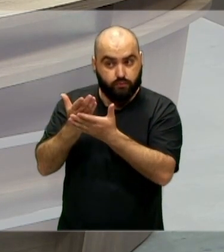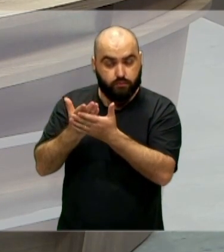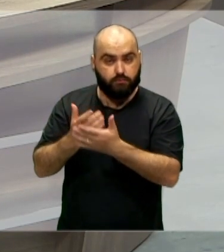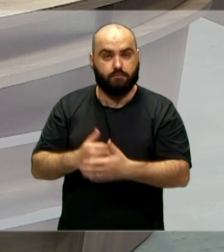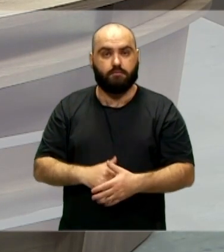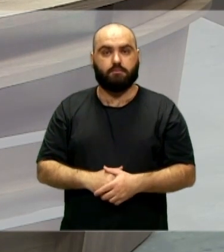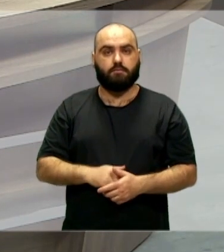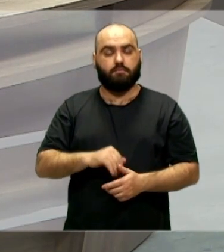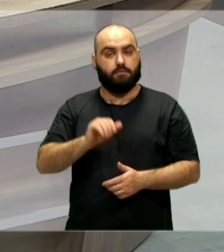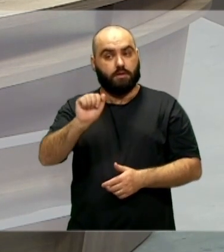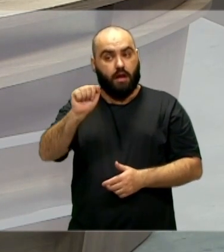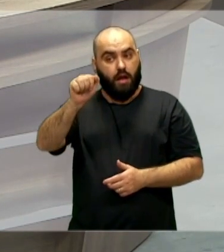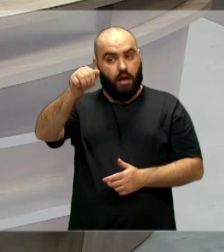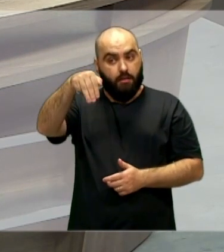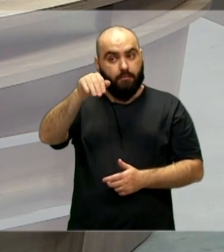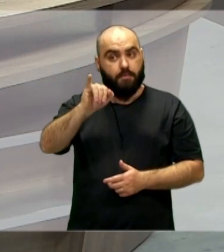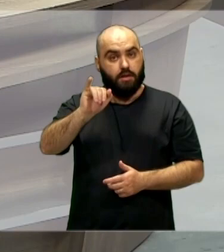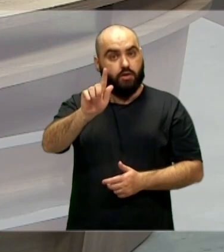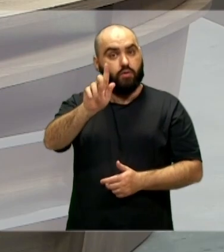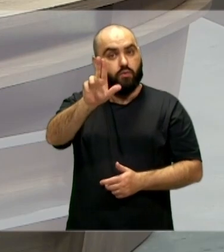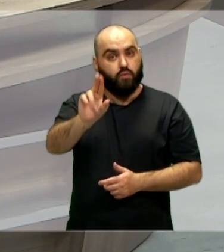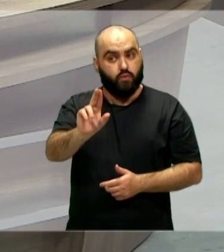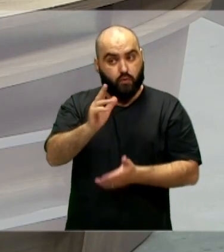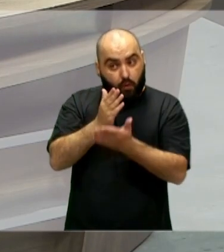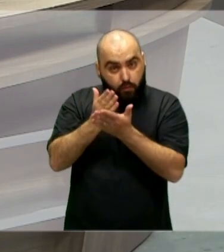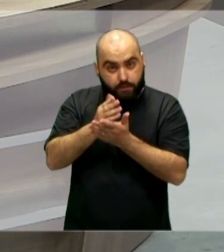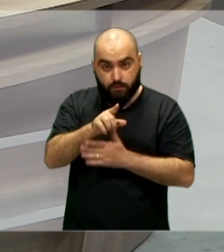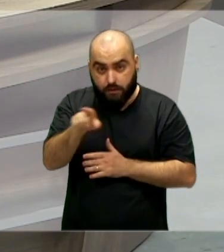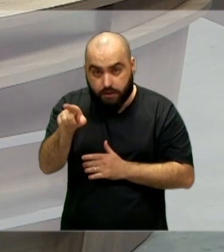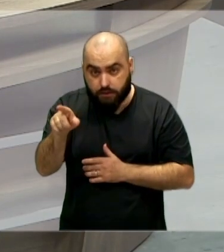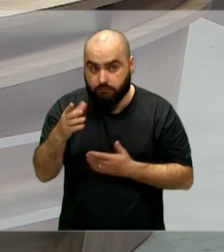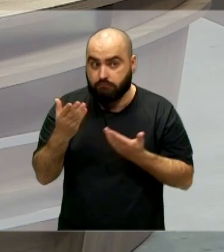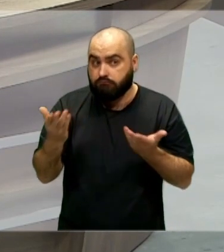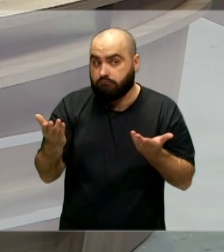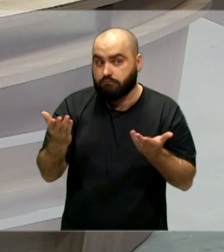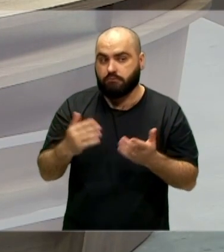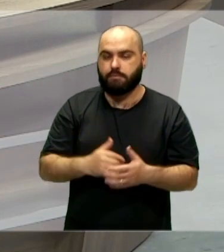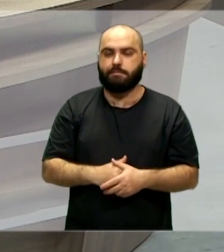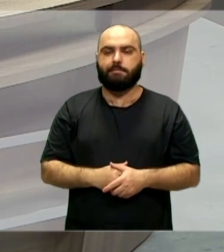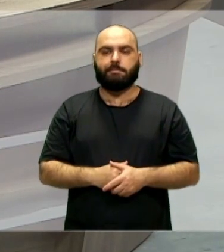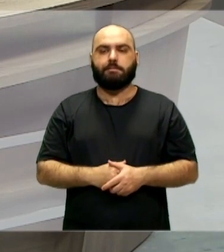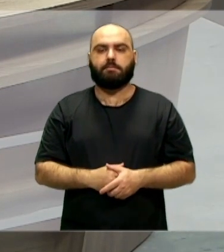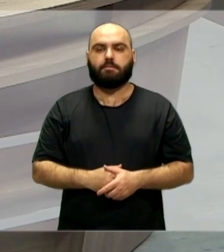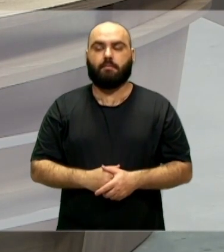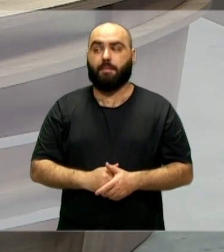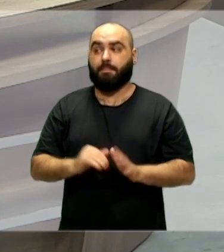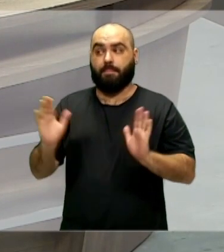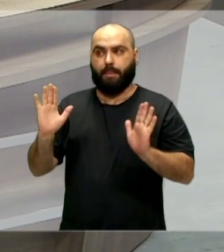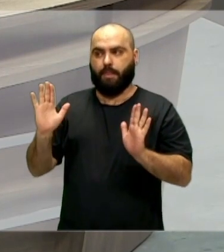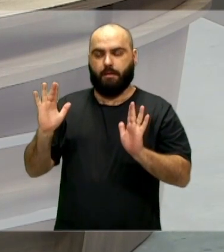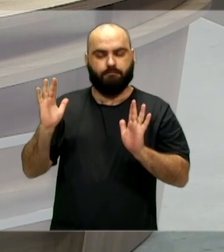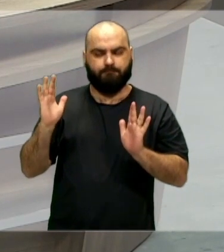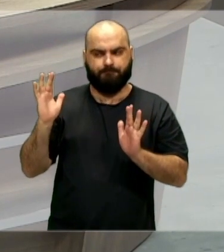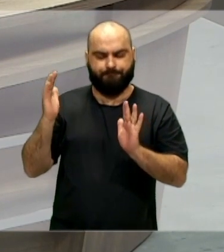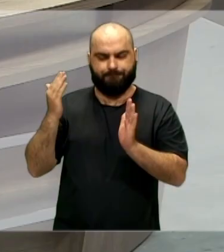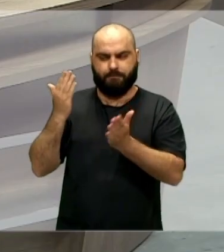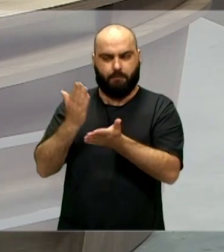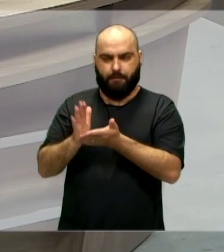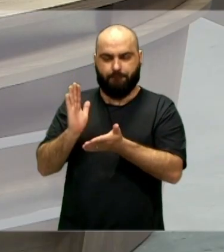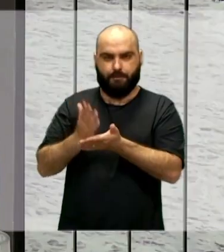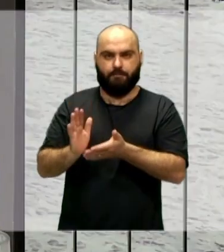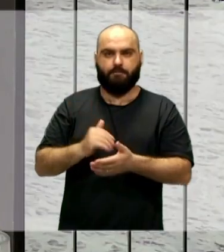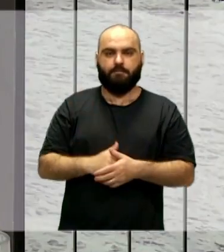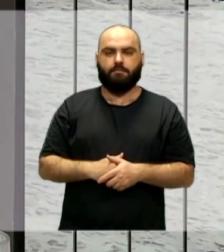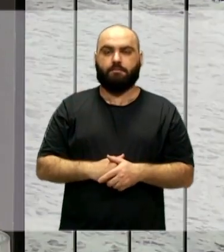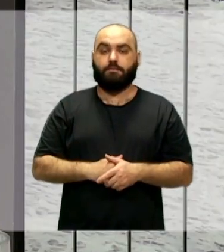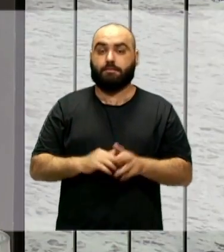Talvez o amigo surgiu daí, dessa sementinha, desse grupo de pesquisa, não? Na verdade, não tem ligação direta. Não? O surgimento do amigo foi um